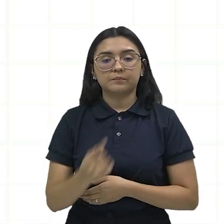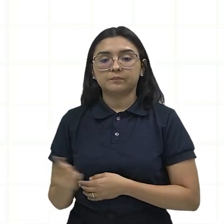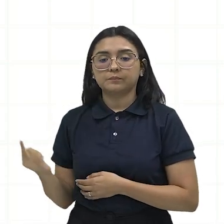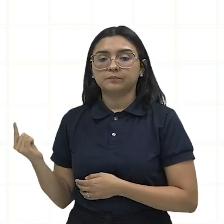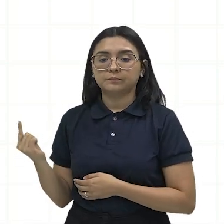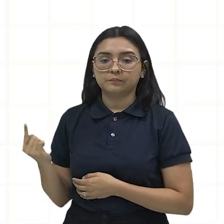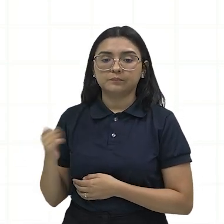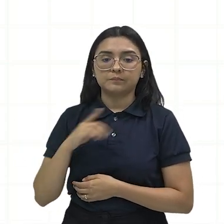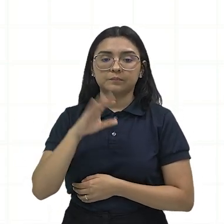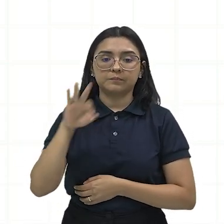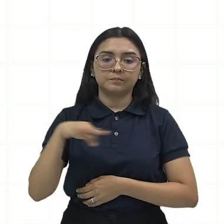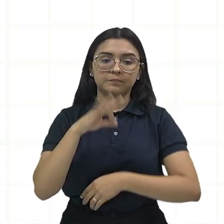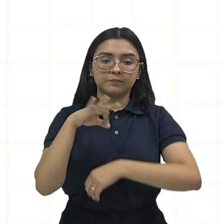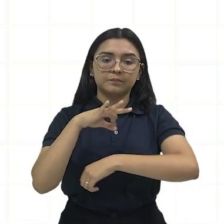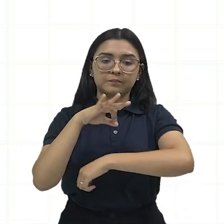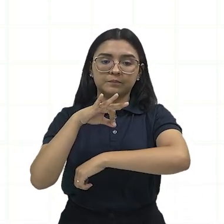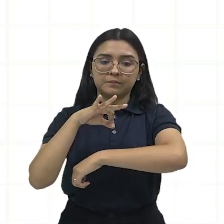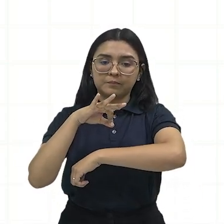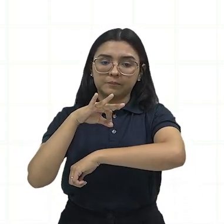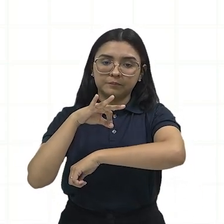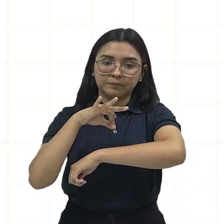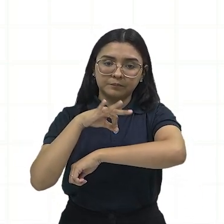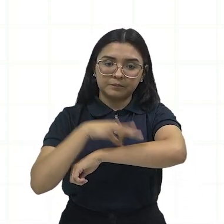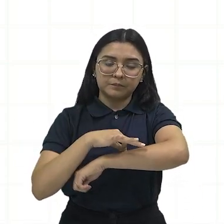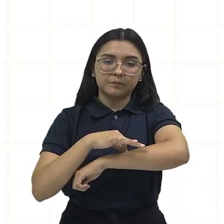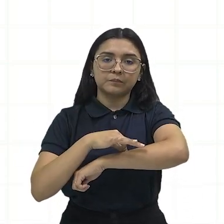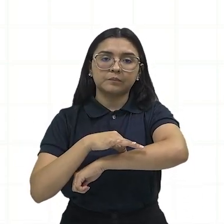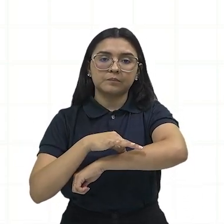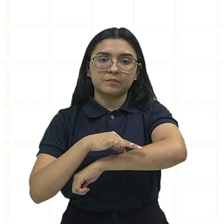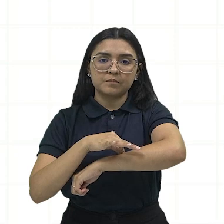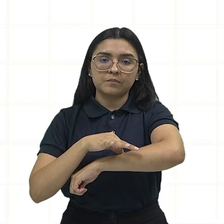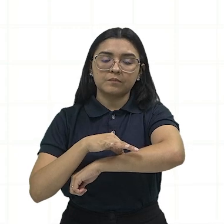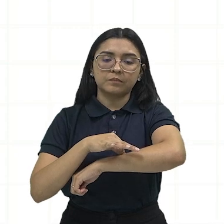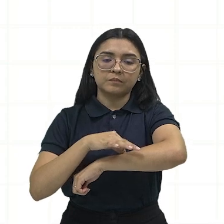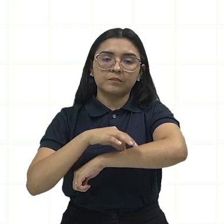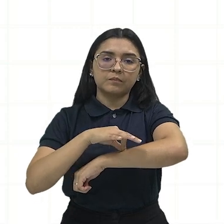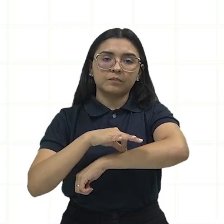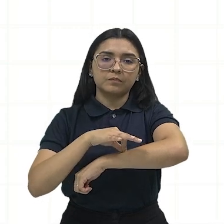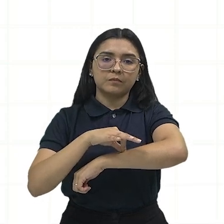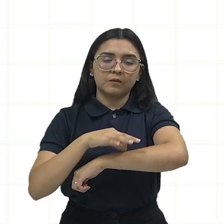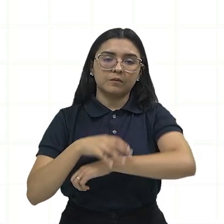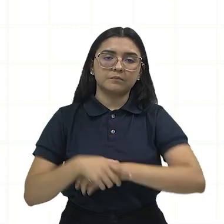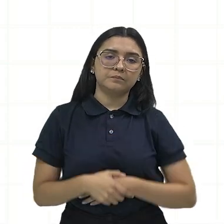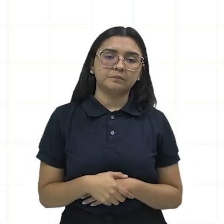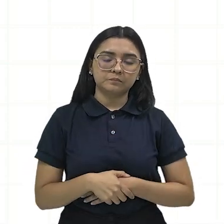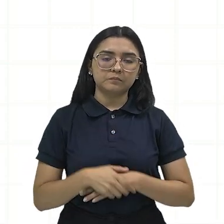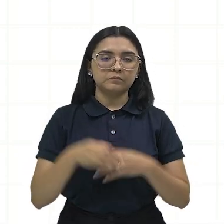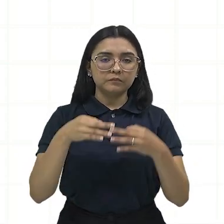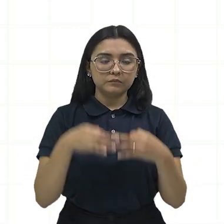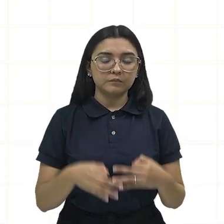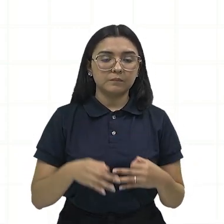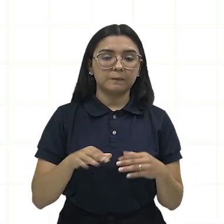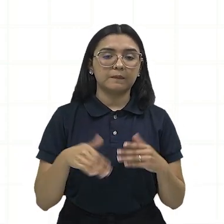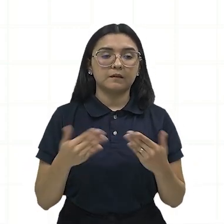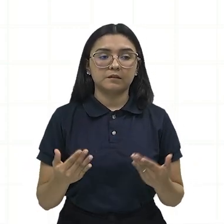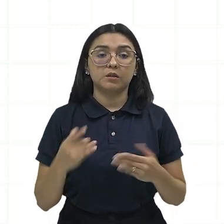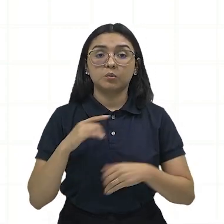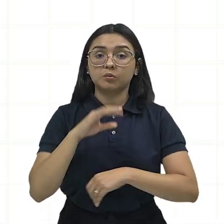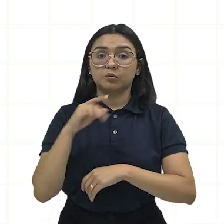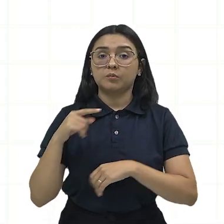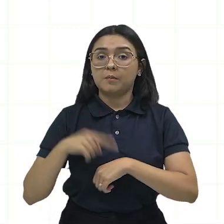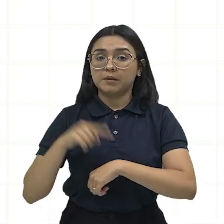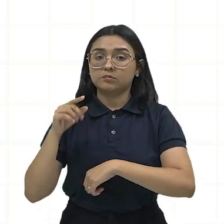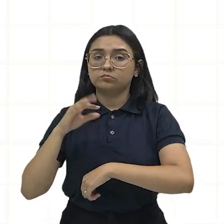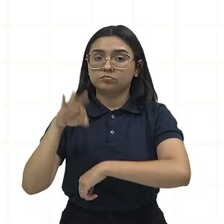em que o mosquito injeta o parasita ao picar o ser humano, né? E quando ele injeta,